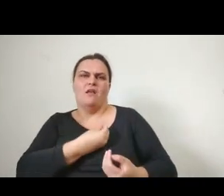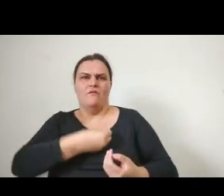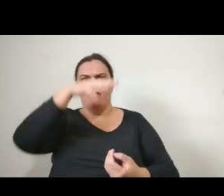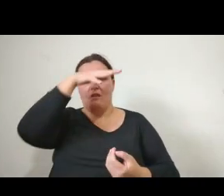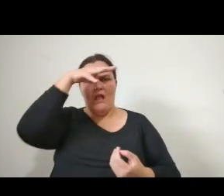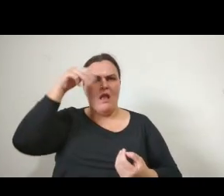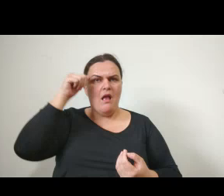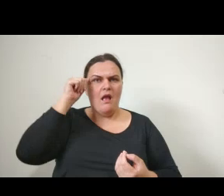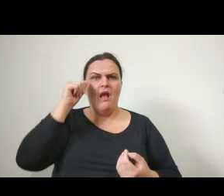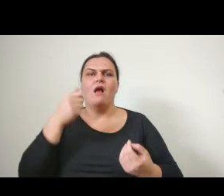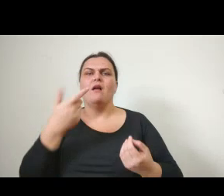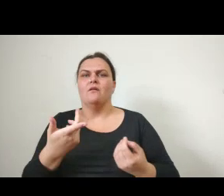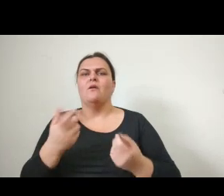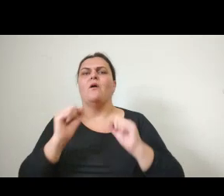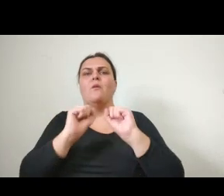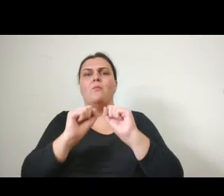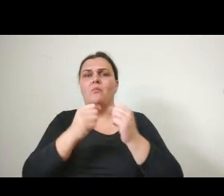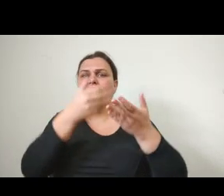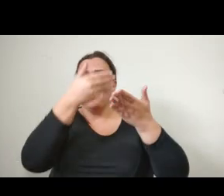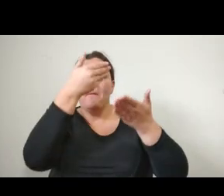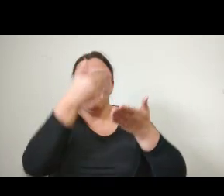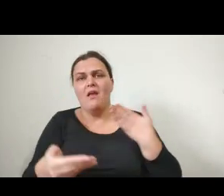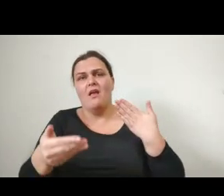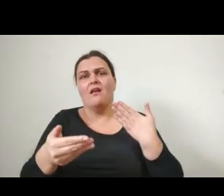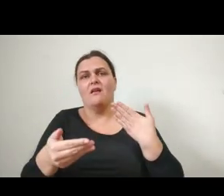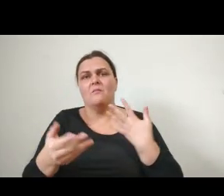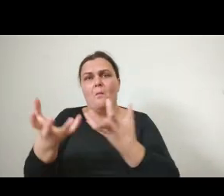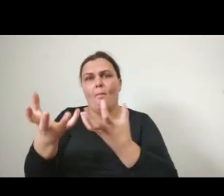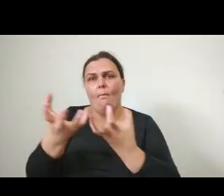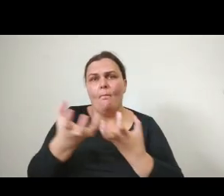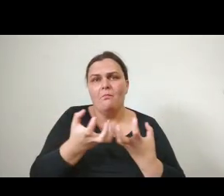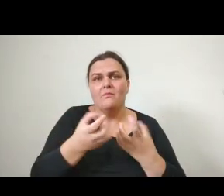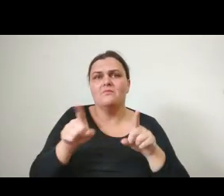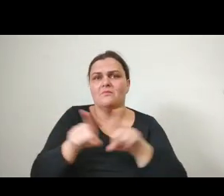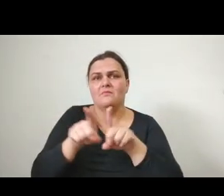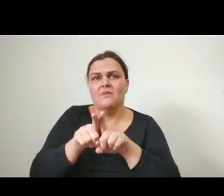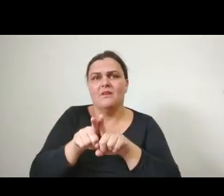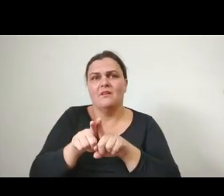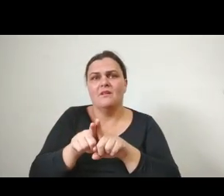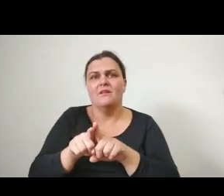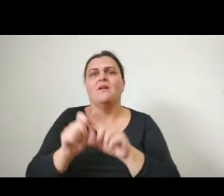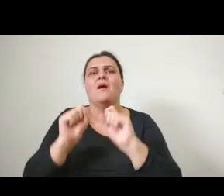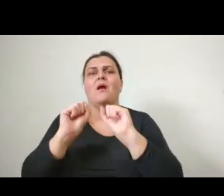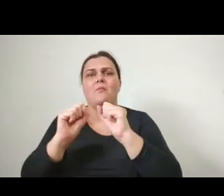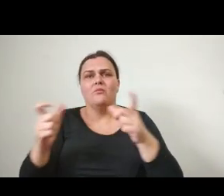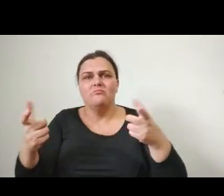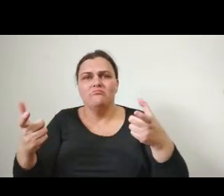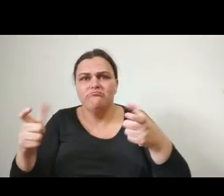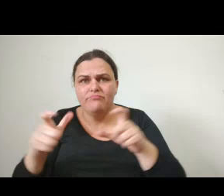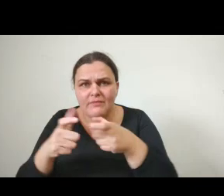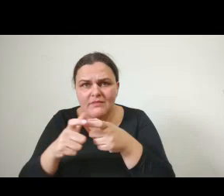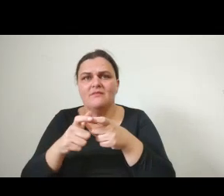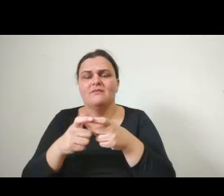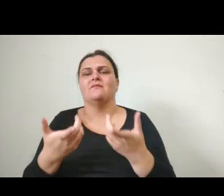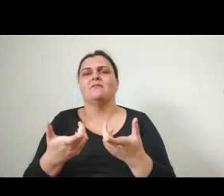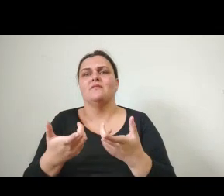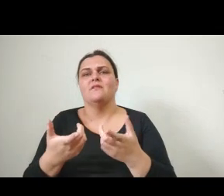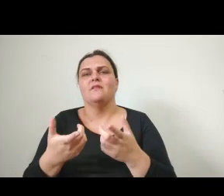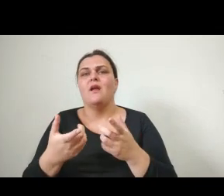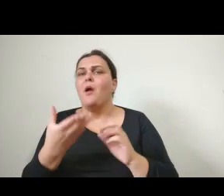das mudanças climáticas. Sendo que os autores ainda comentam que essa perda pode chegar